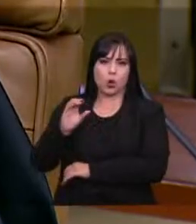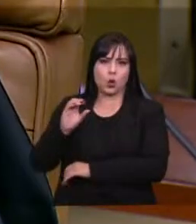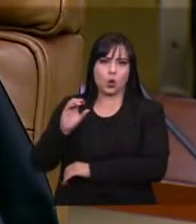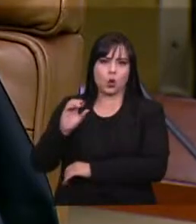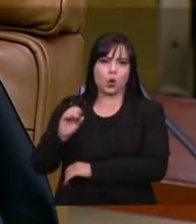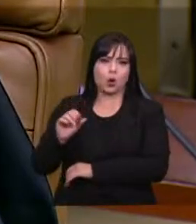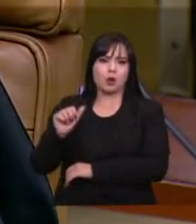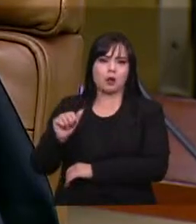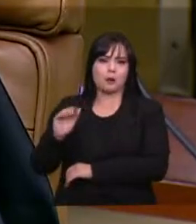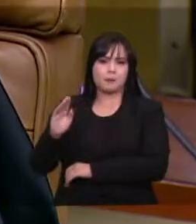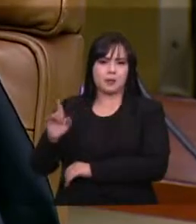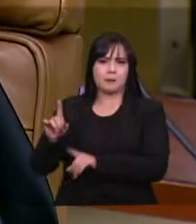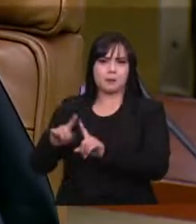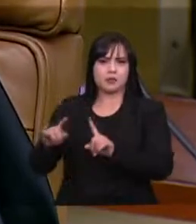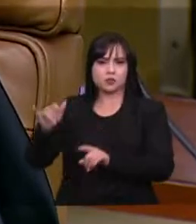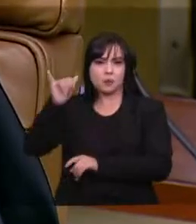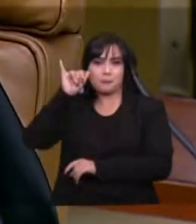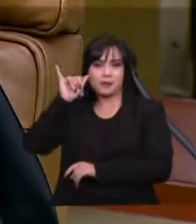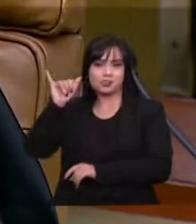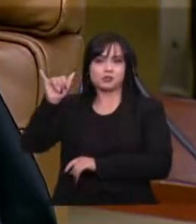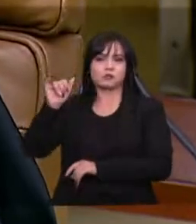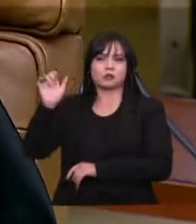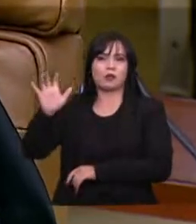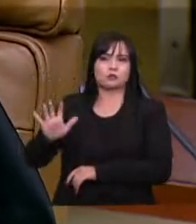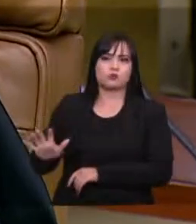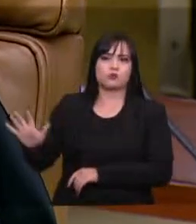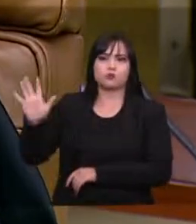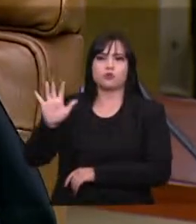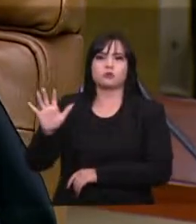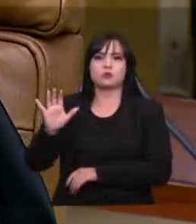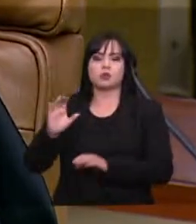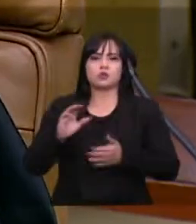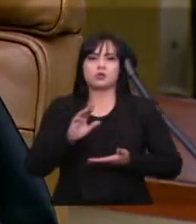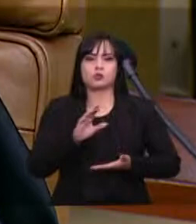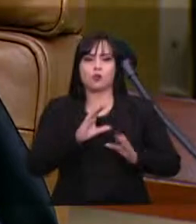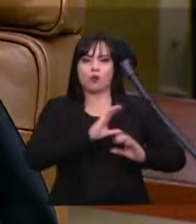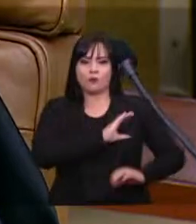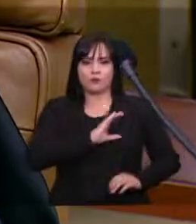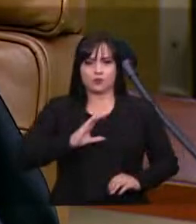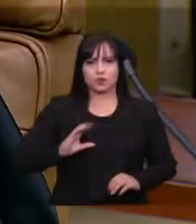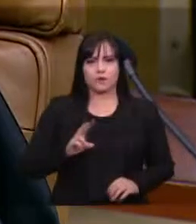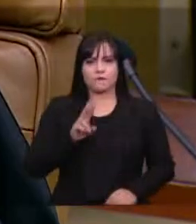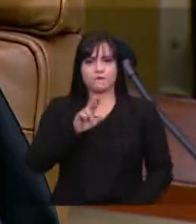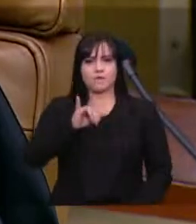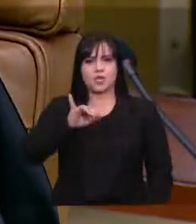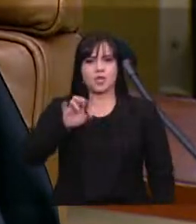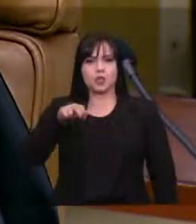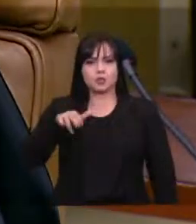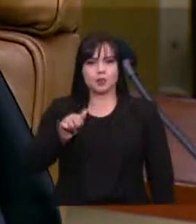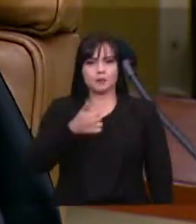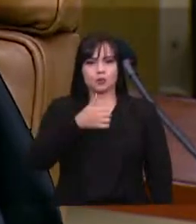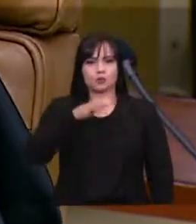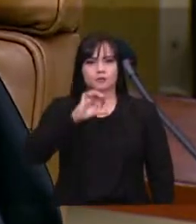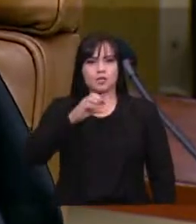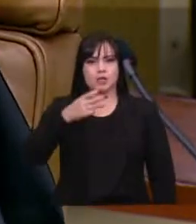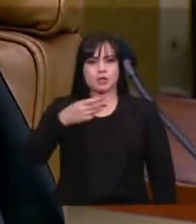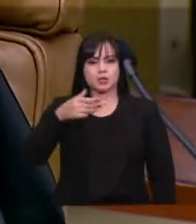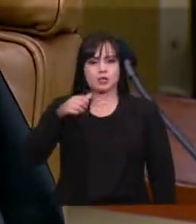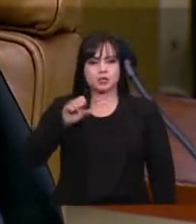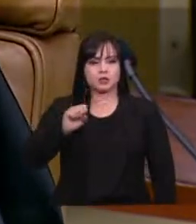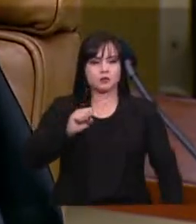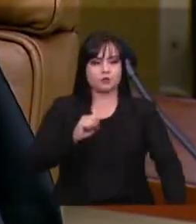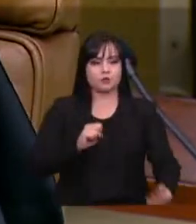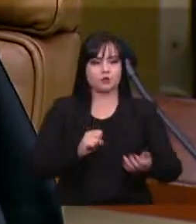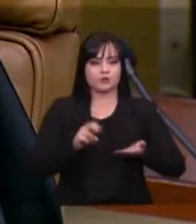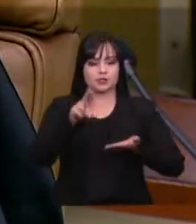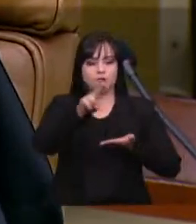ardente combatidos Pelas Nações signatárias das Convenções de Viena de 78 de Palermo ano